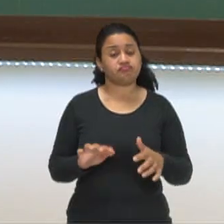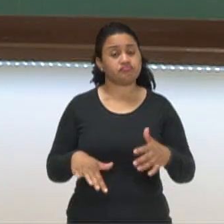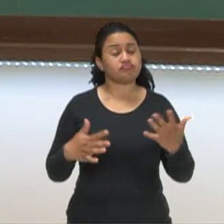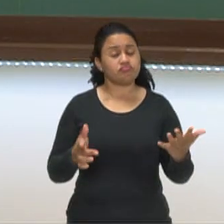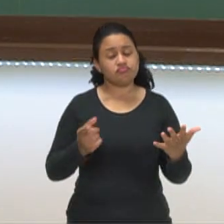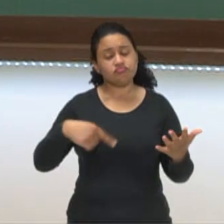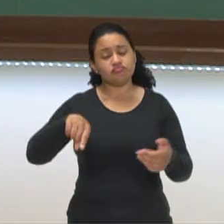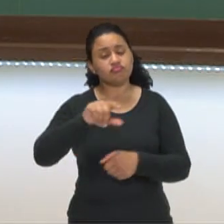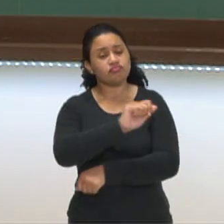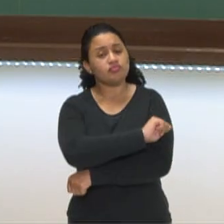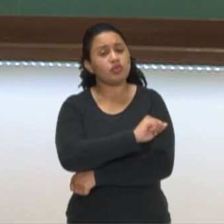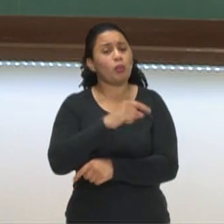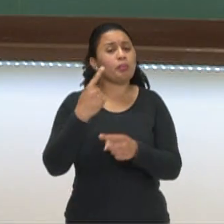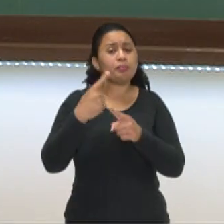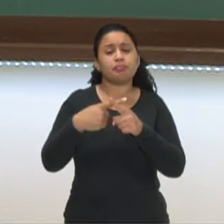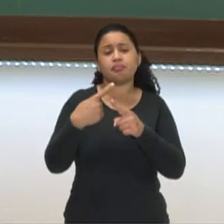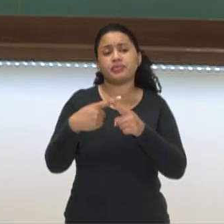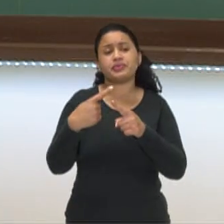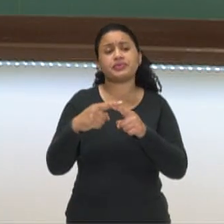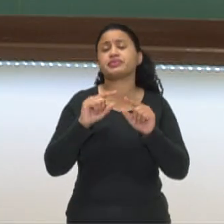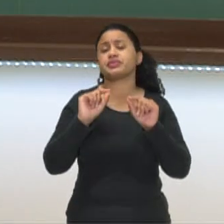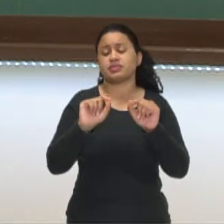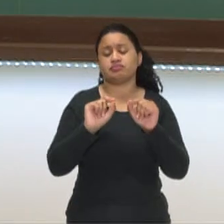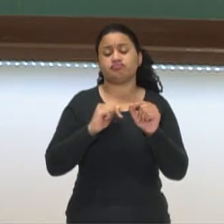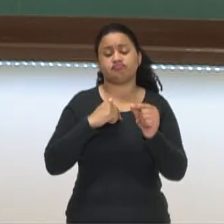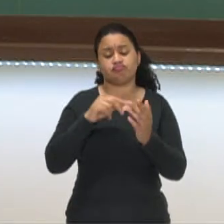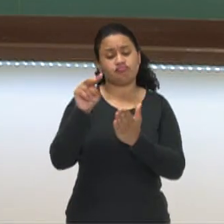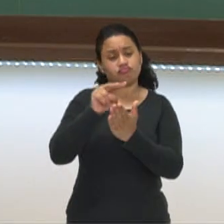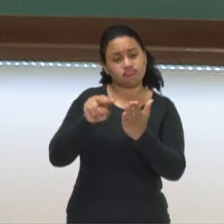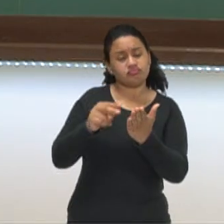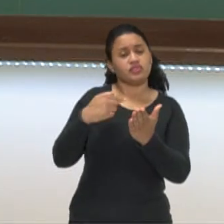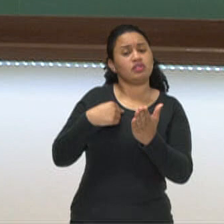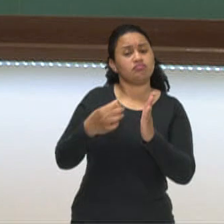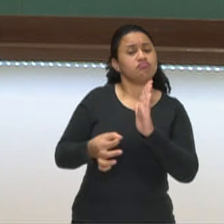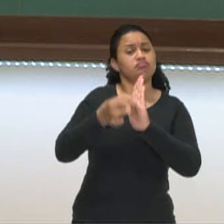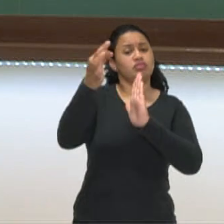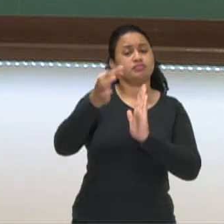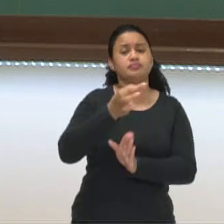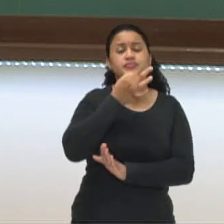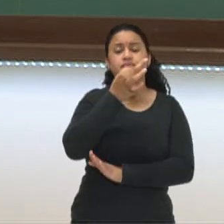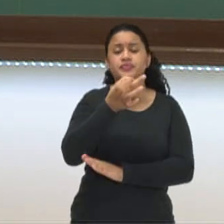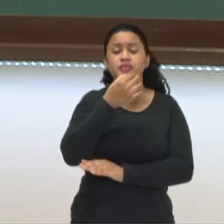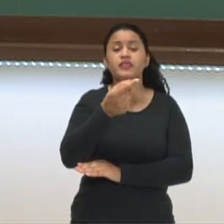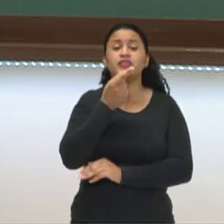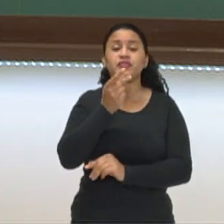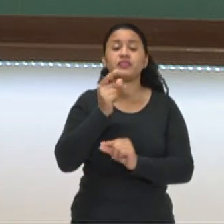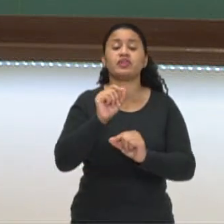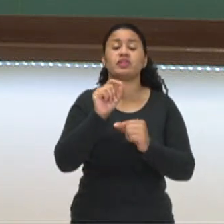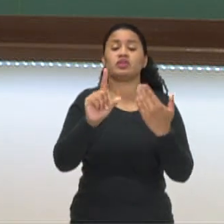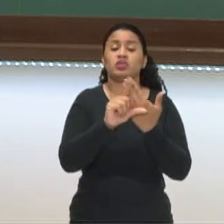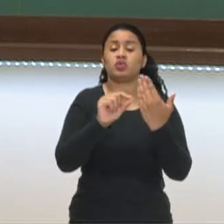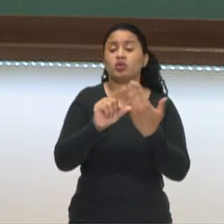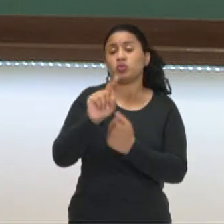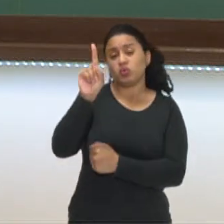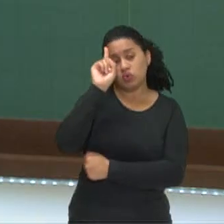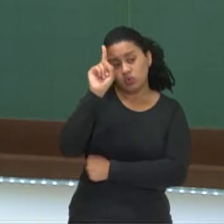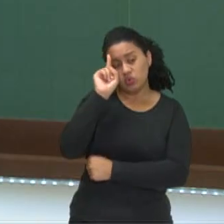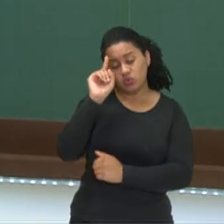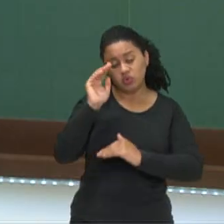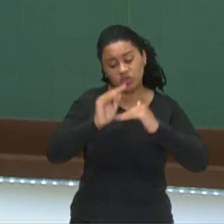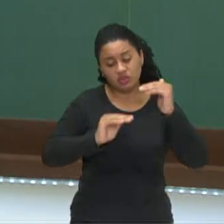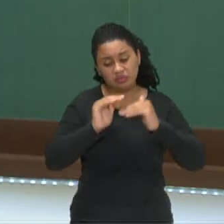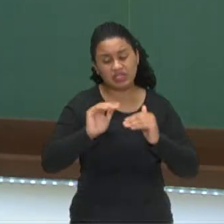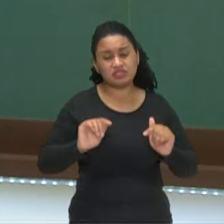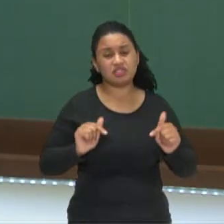Então, estudantes, por que será que o leitor, né, fez essa crítica, né, dizendo que o autor todo dia, né, pratica uma